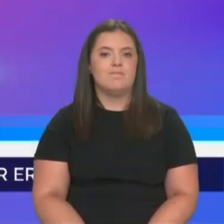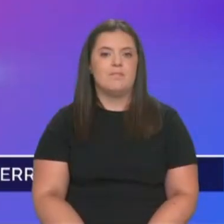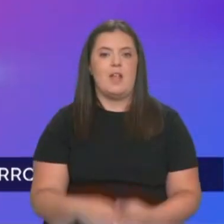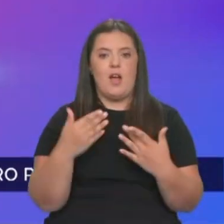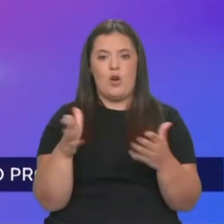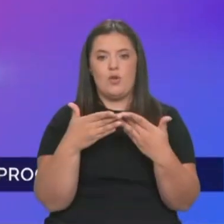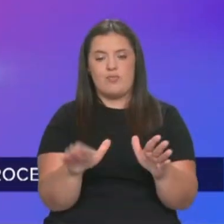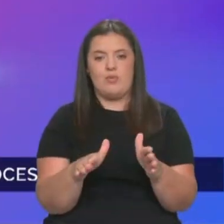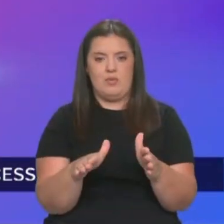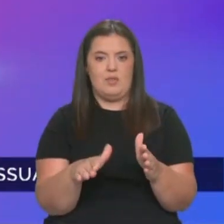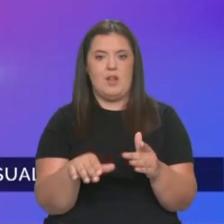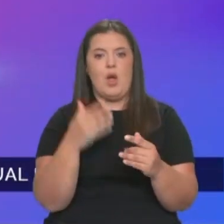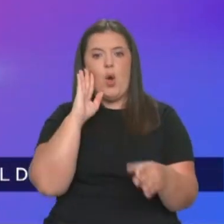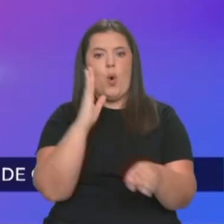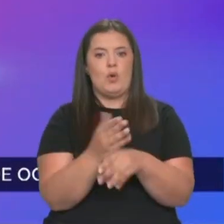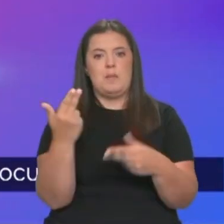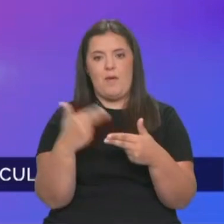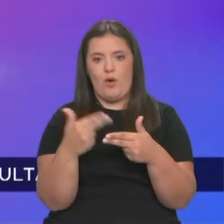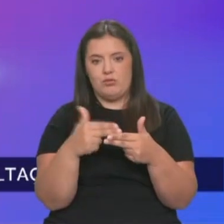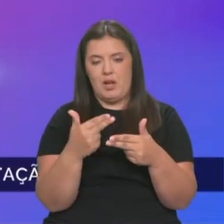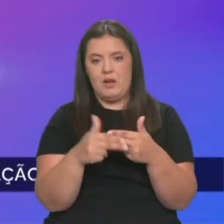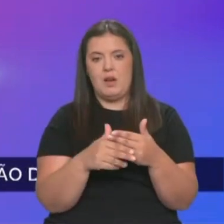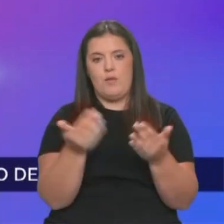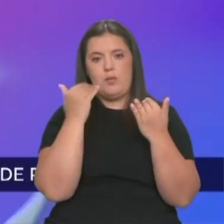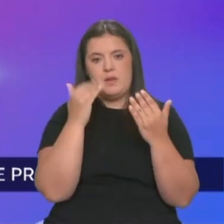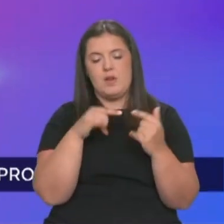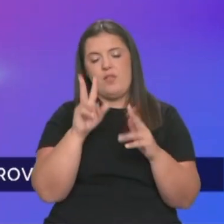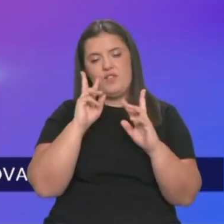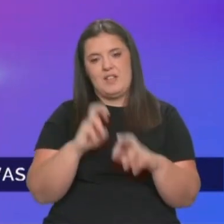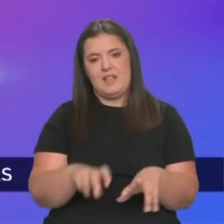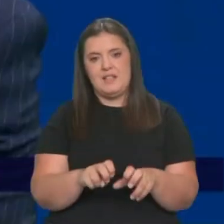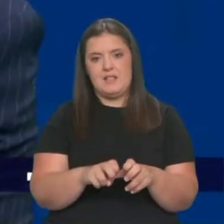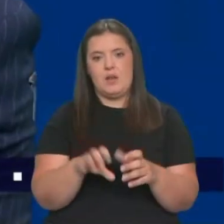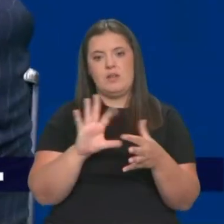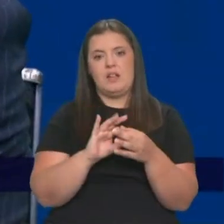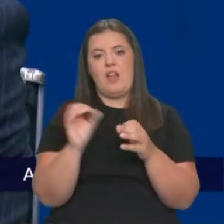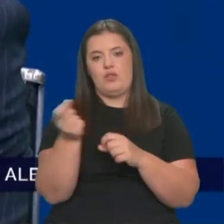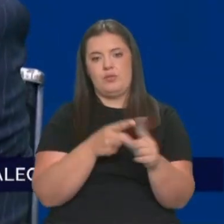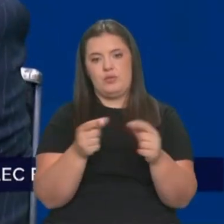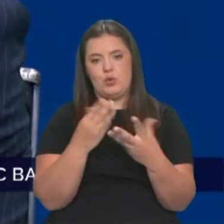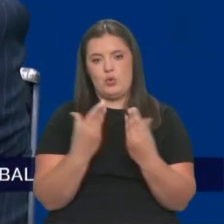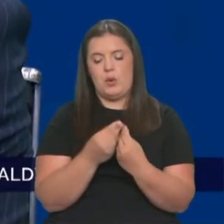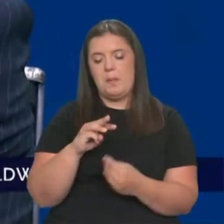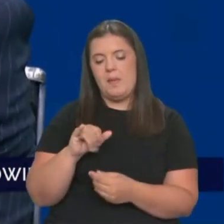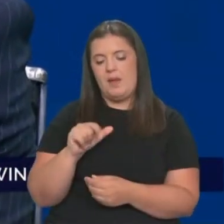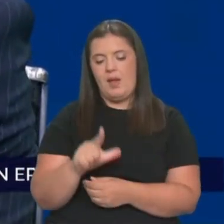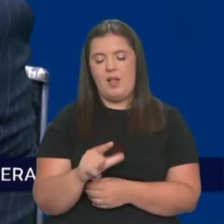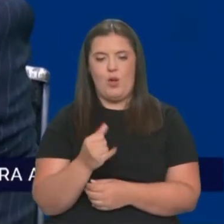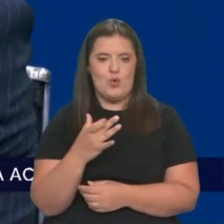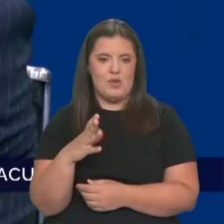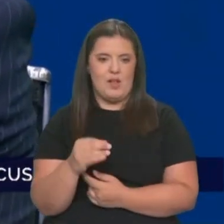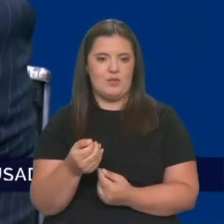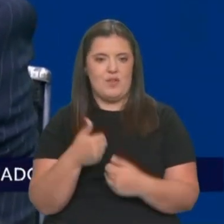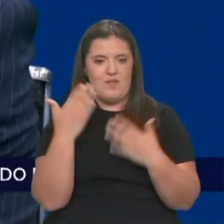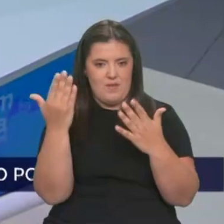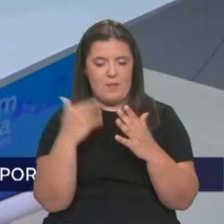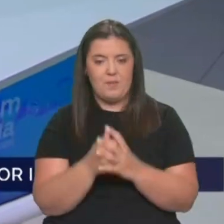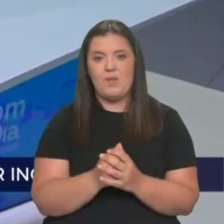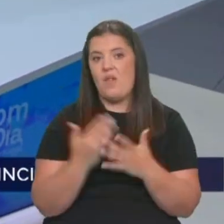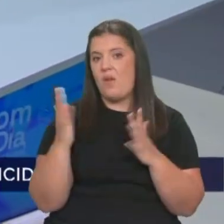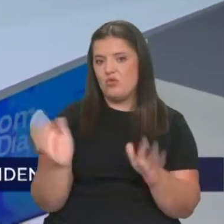Agora abrimos o espaço da última fronteira, as notícias da investigação em torno da astronomia, com Miguel Gonçalves. Viva, bom dia, Viva, Miguel. Daniel. Vamos já